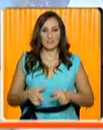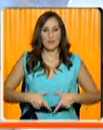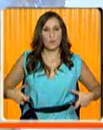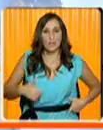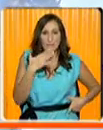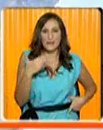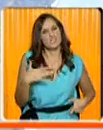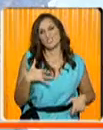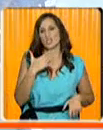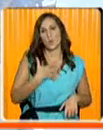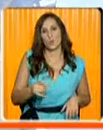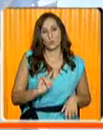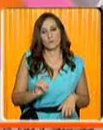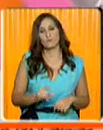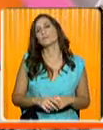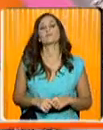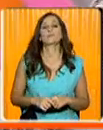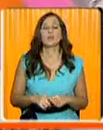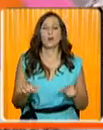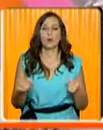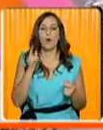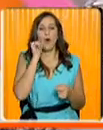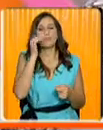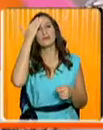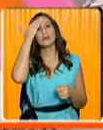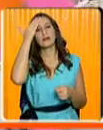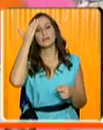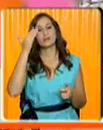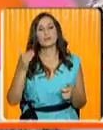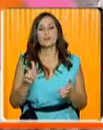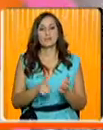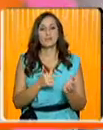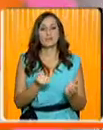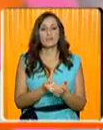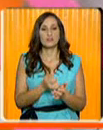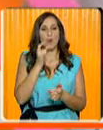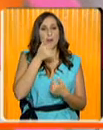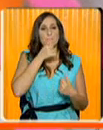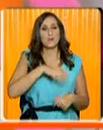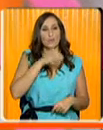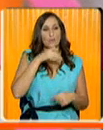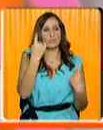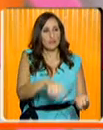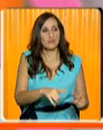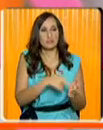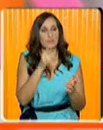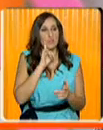gosta. Vamos àquela fase do mês. É que os homens acham que nós estamos sempre com o período, de certeza.